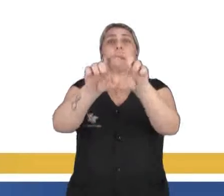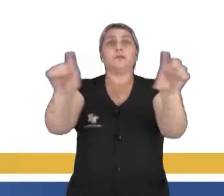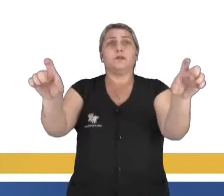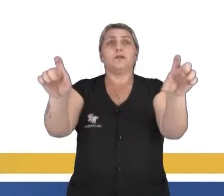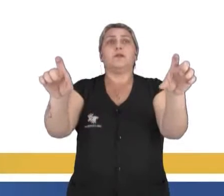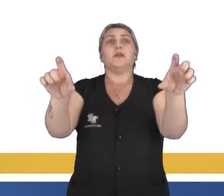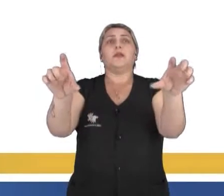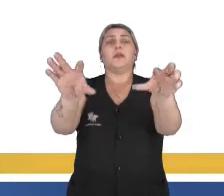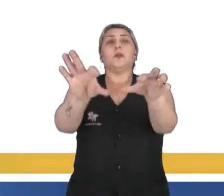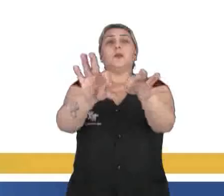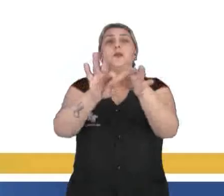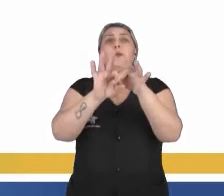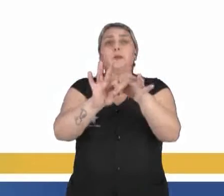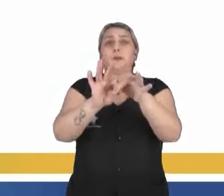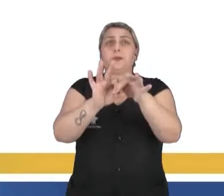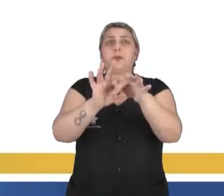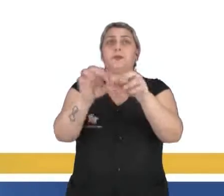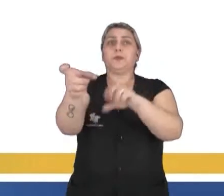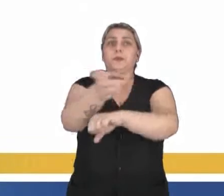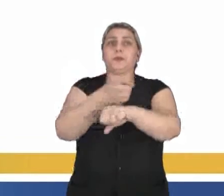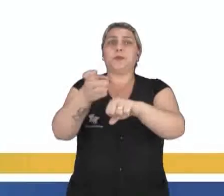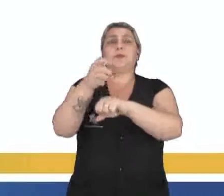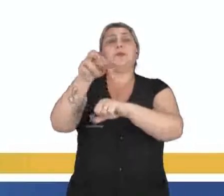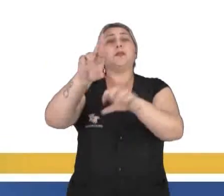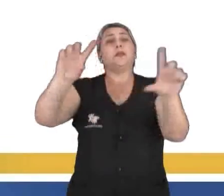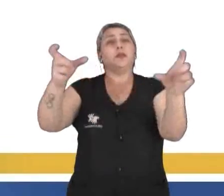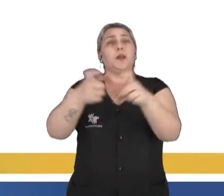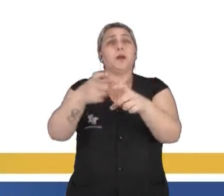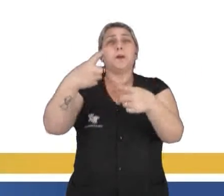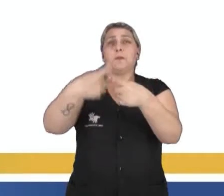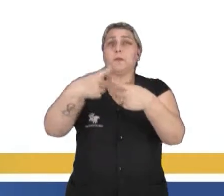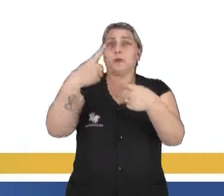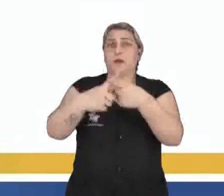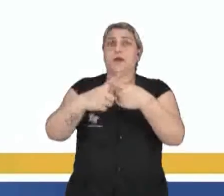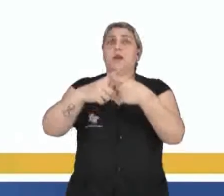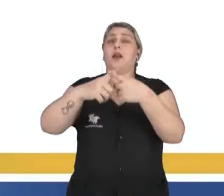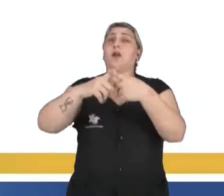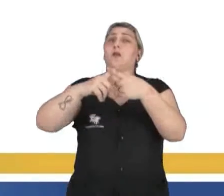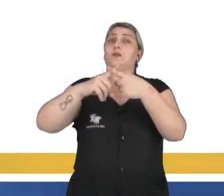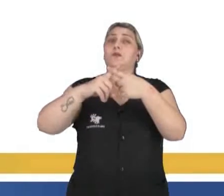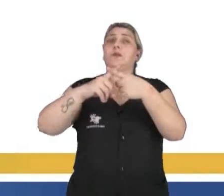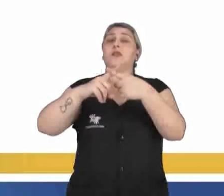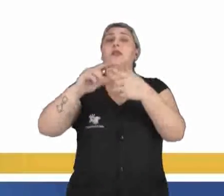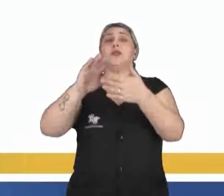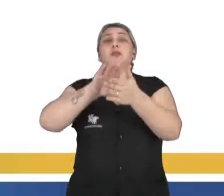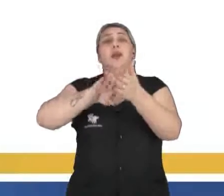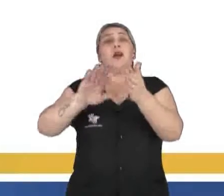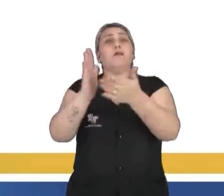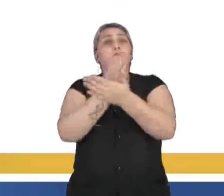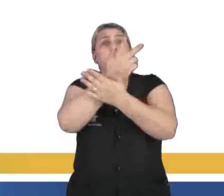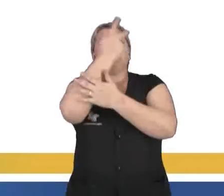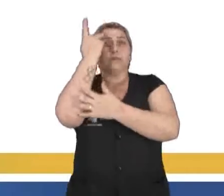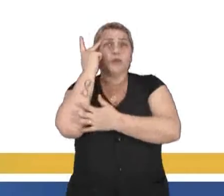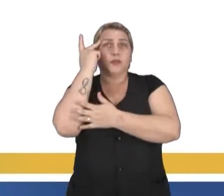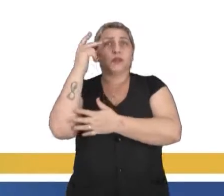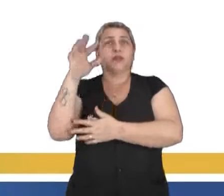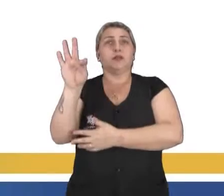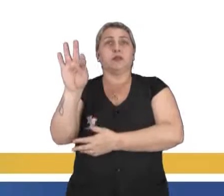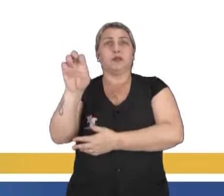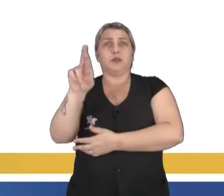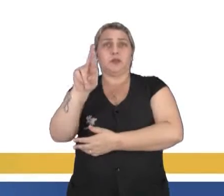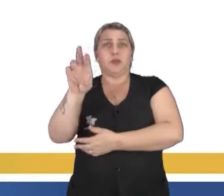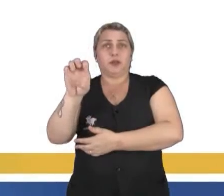subordinadas adjetivas restritivas por quê Porque eles não restringe ali as pessoas né